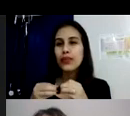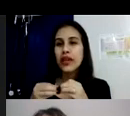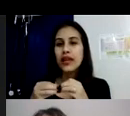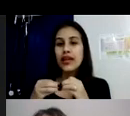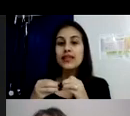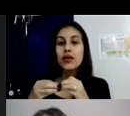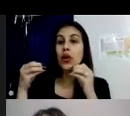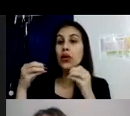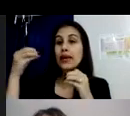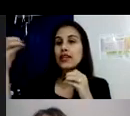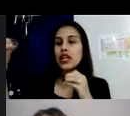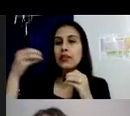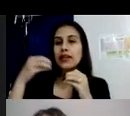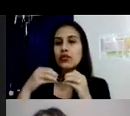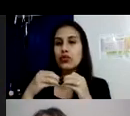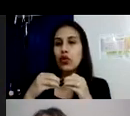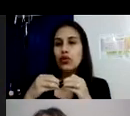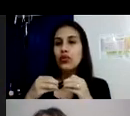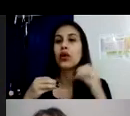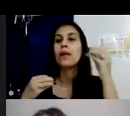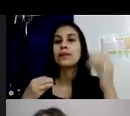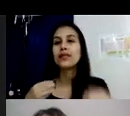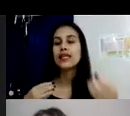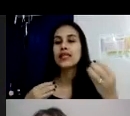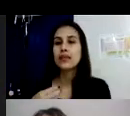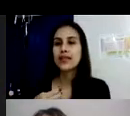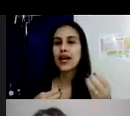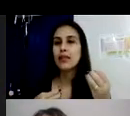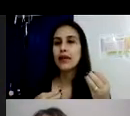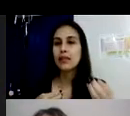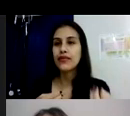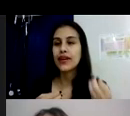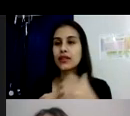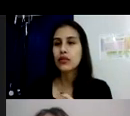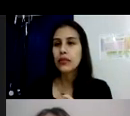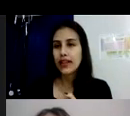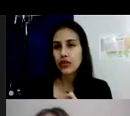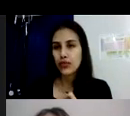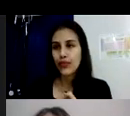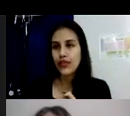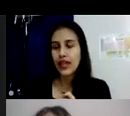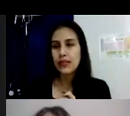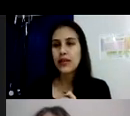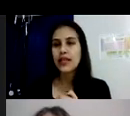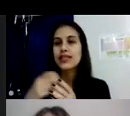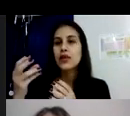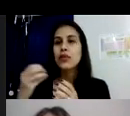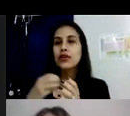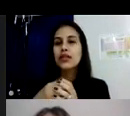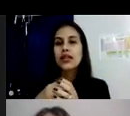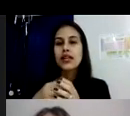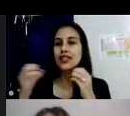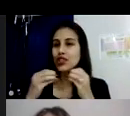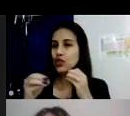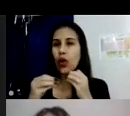muito. Então, qualquer medicamento novo precisa passar pela aprovação do médico, tá? Porque senão